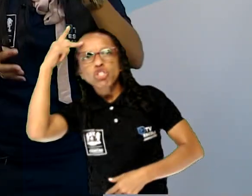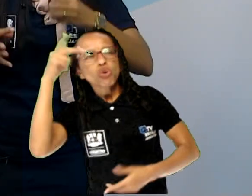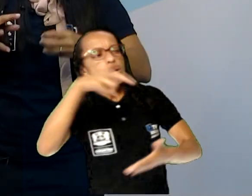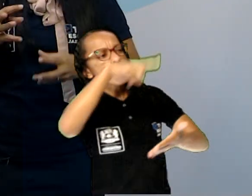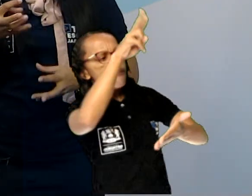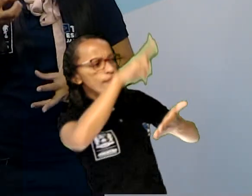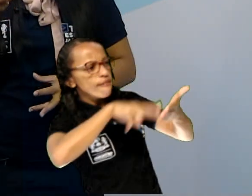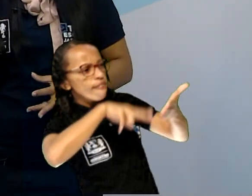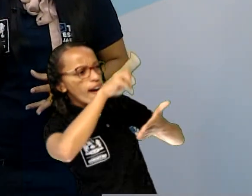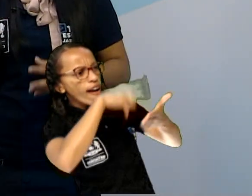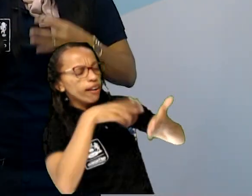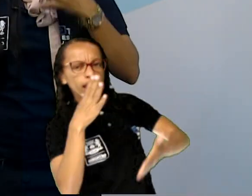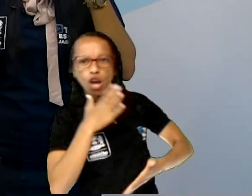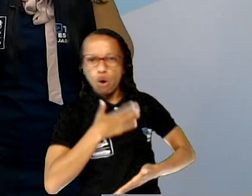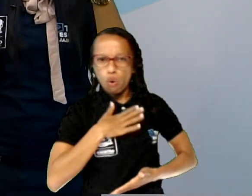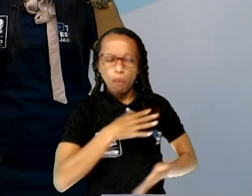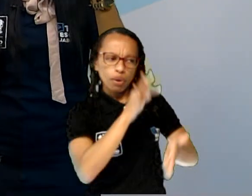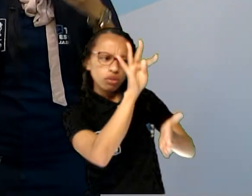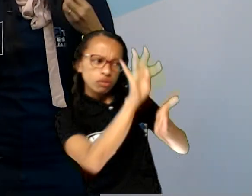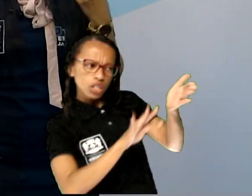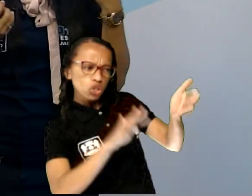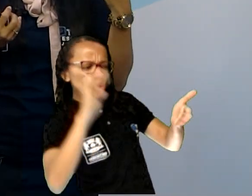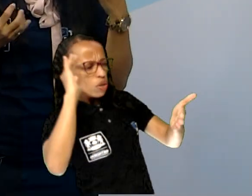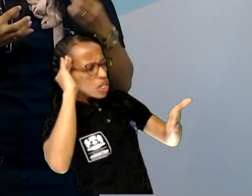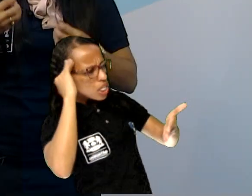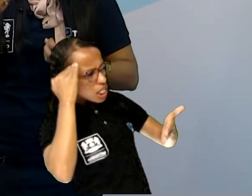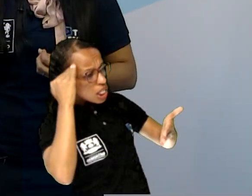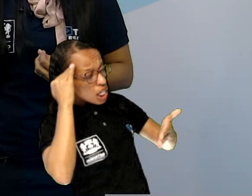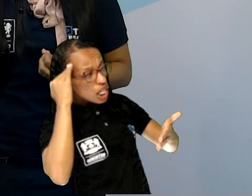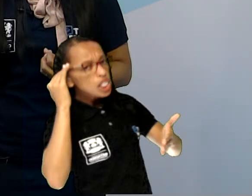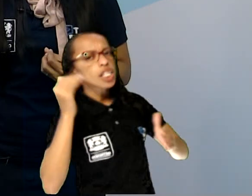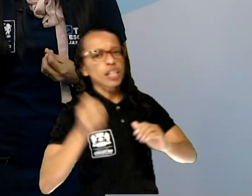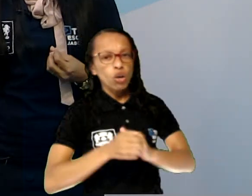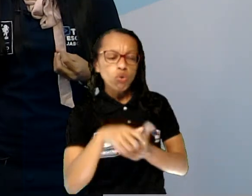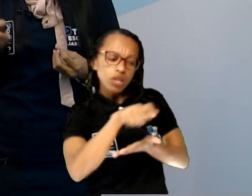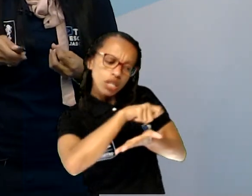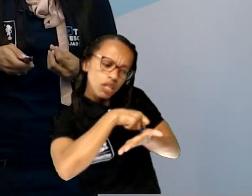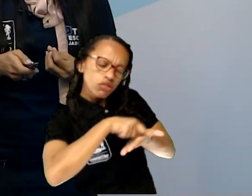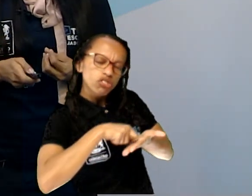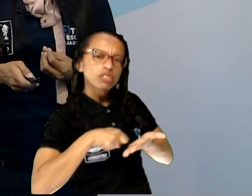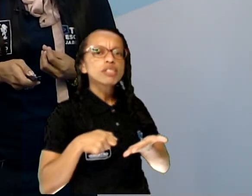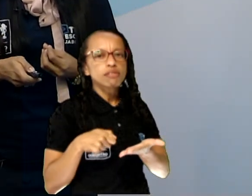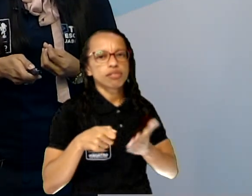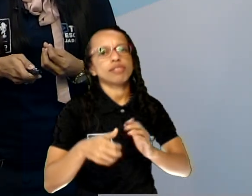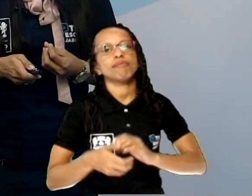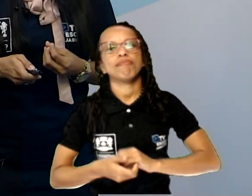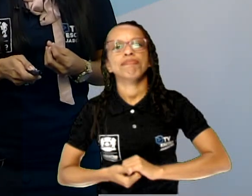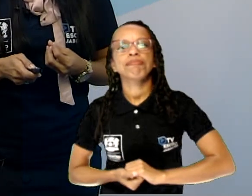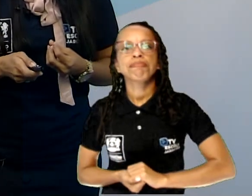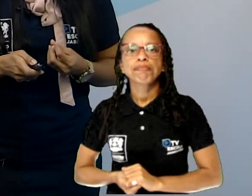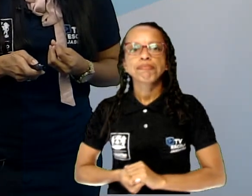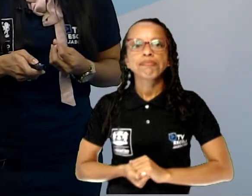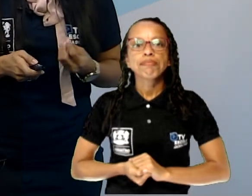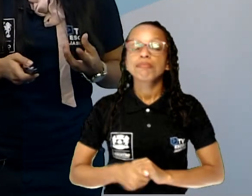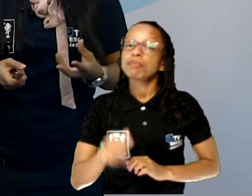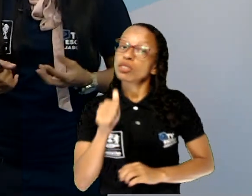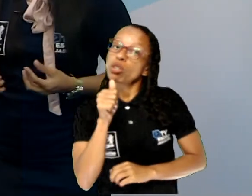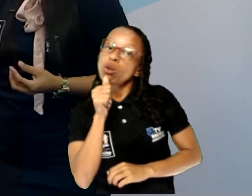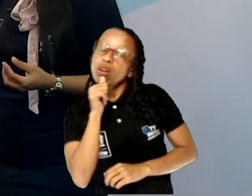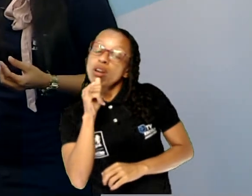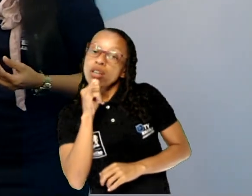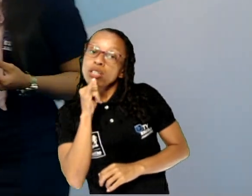aberto ou com som mais fechado, com um timbre mais aberto, com um timbre mais fechado. Aí o exemplo,